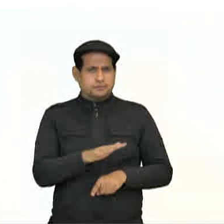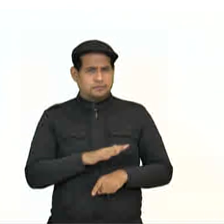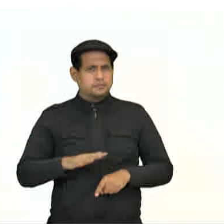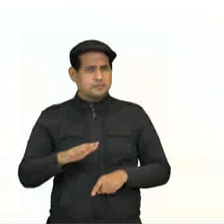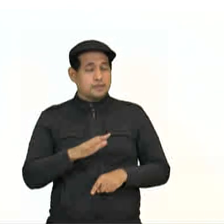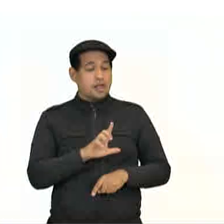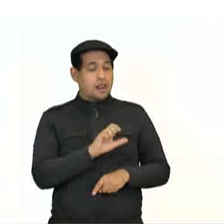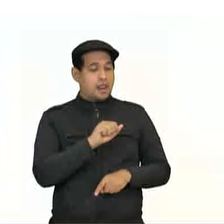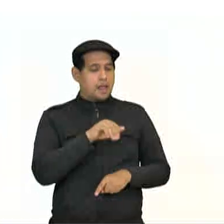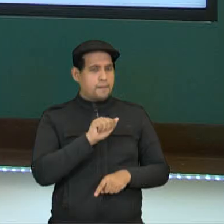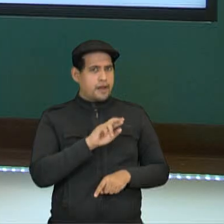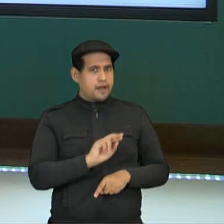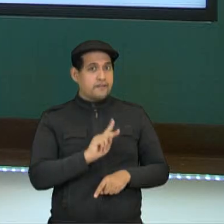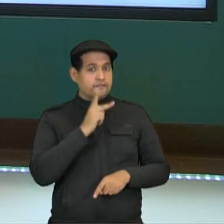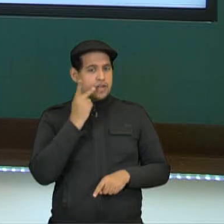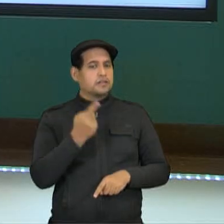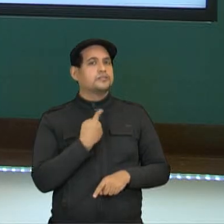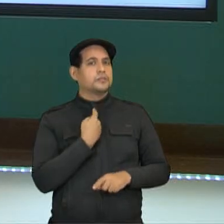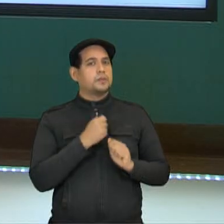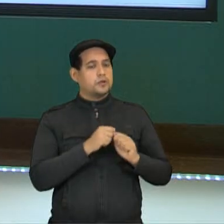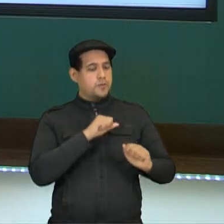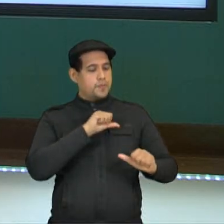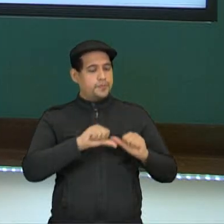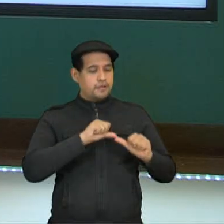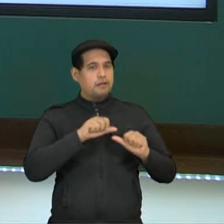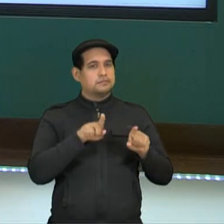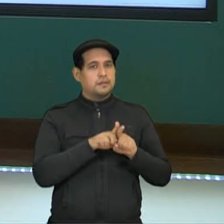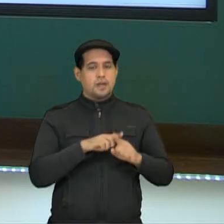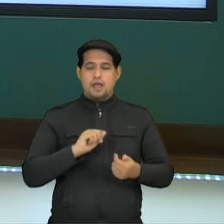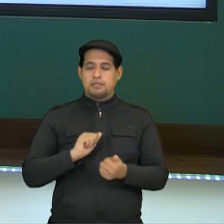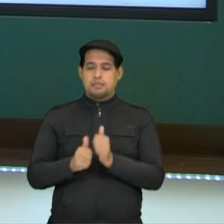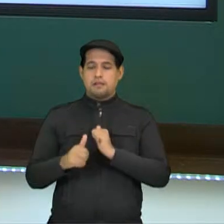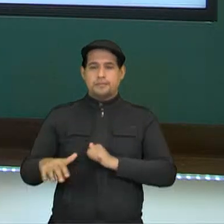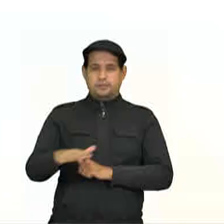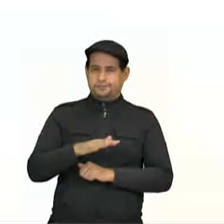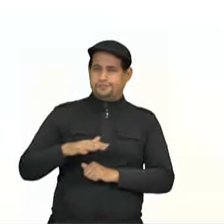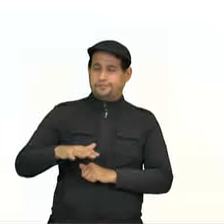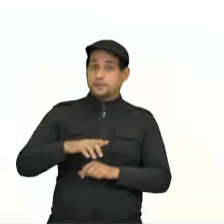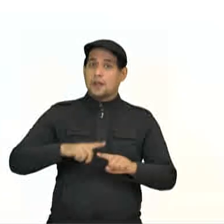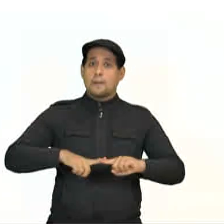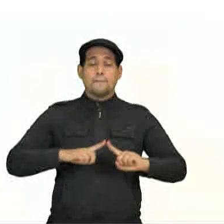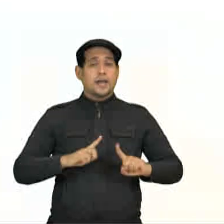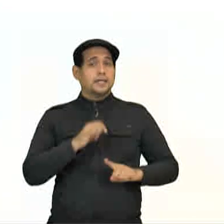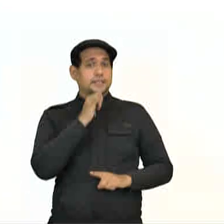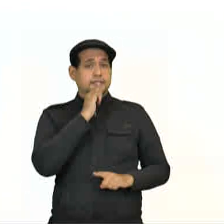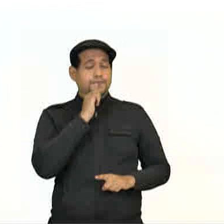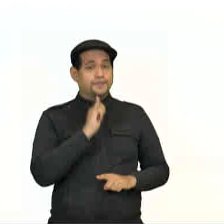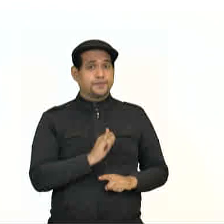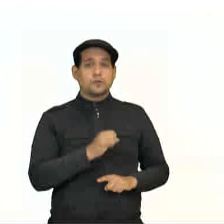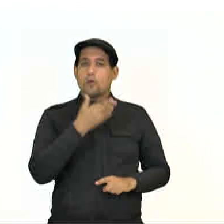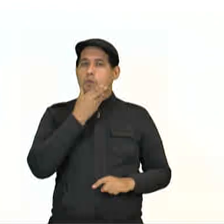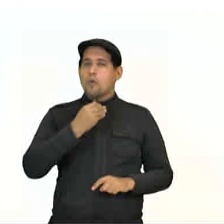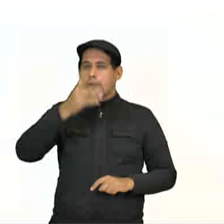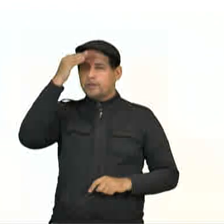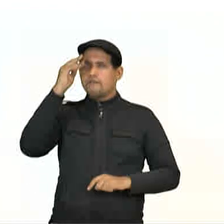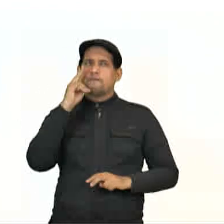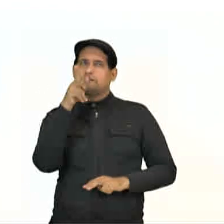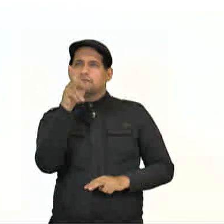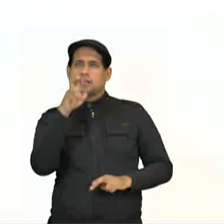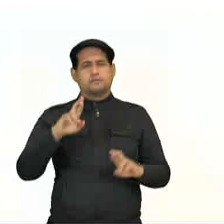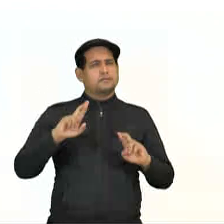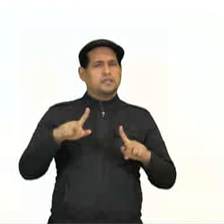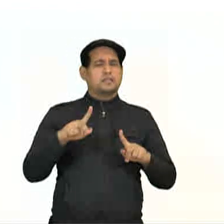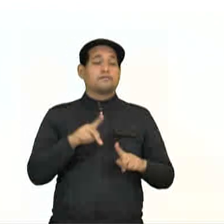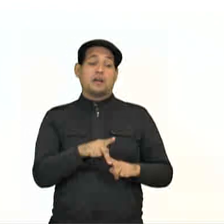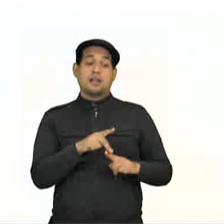isso que Lamarck falava, que a gente tinha a capacidade de se modificar para adaptar ao meio. E Darwin, com a visão diferente, falava